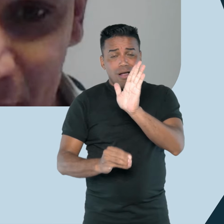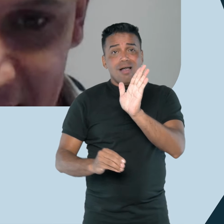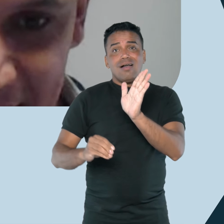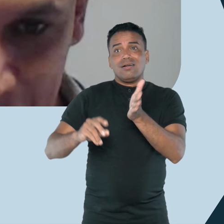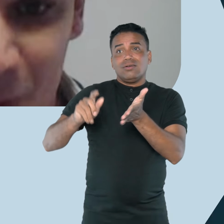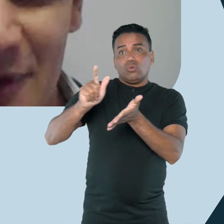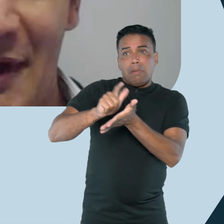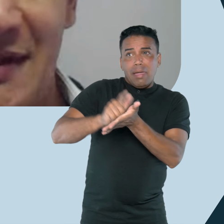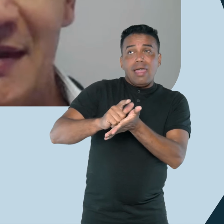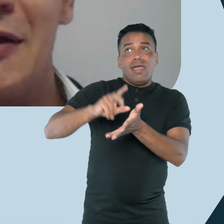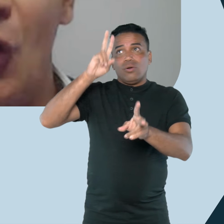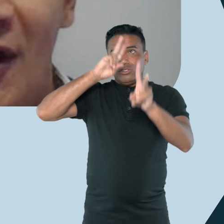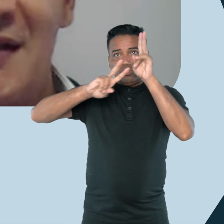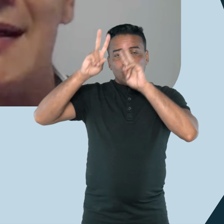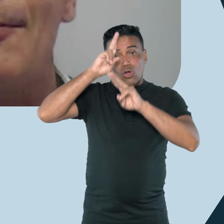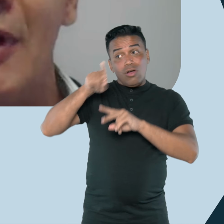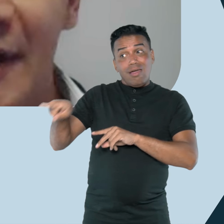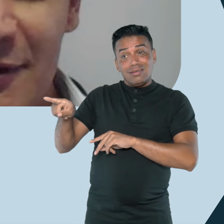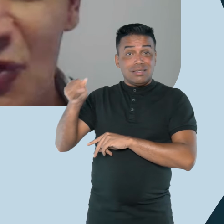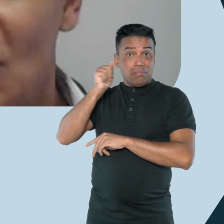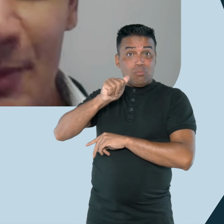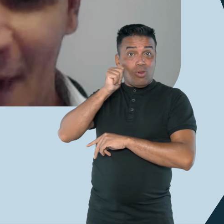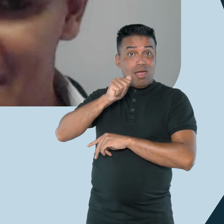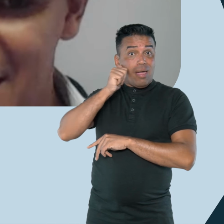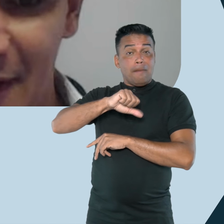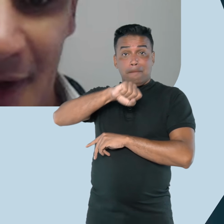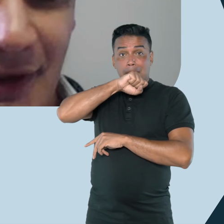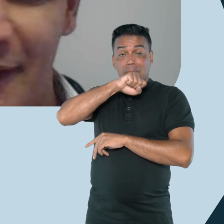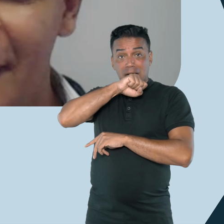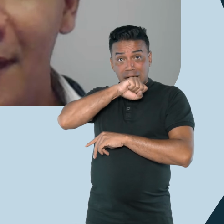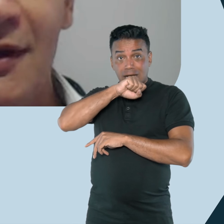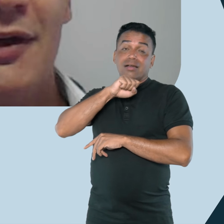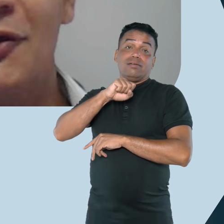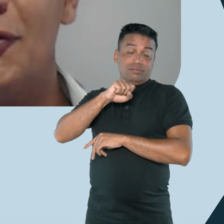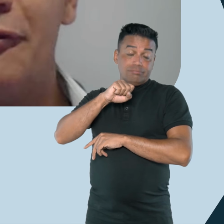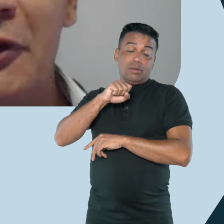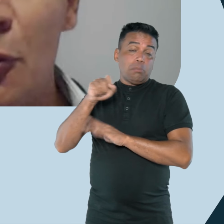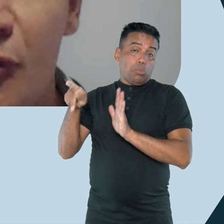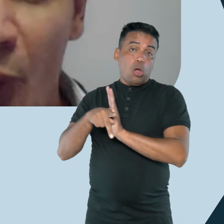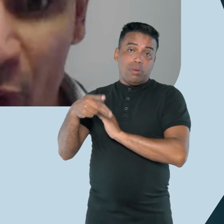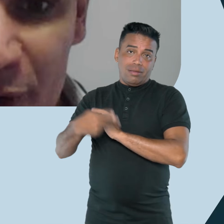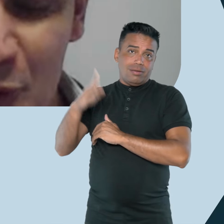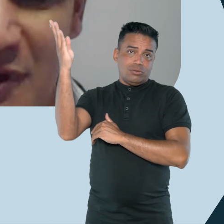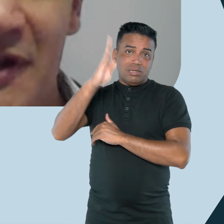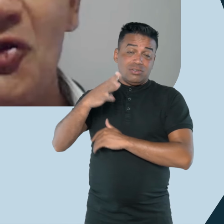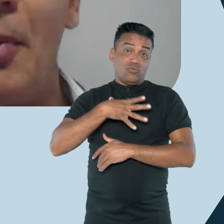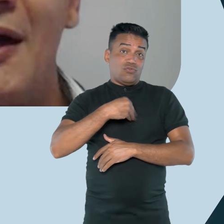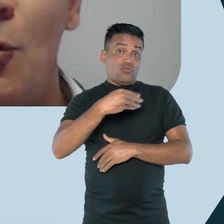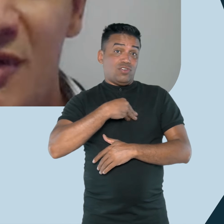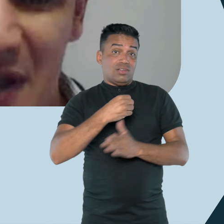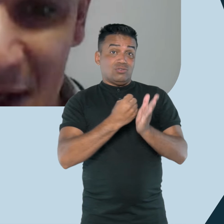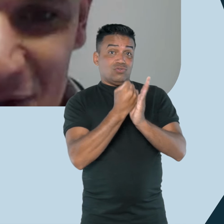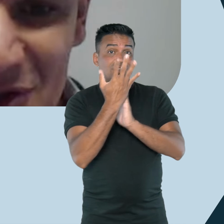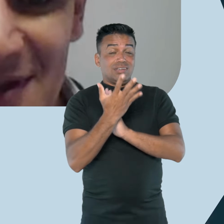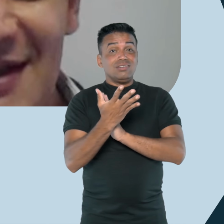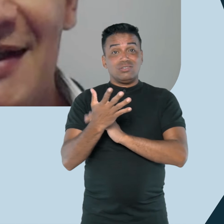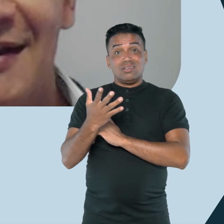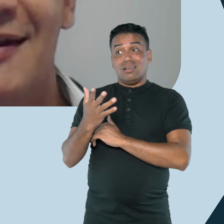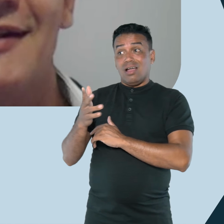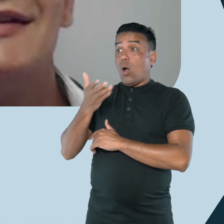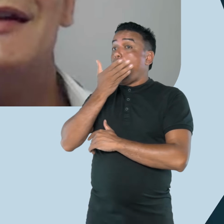essa oração, que essa senhora, essa mãe típica brasileira, né? De filhos muitos, né? De pai